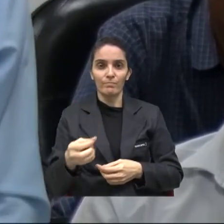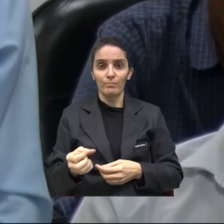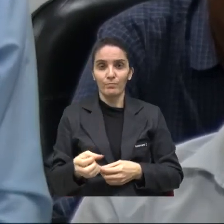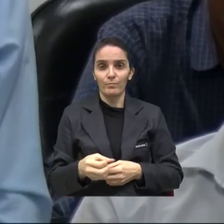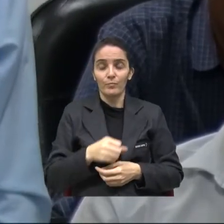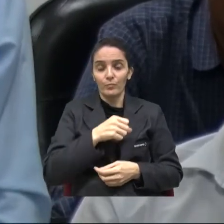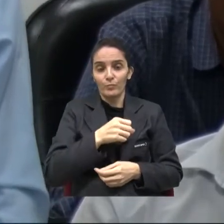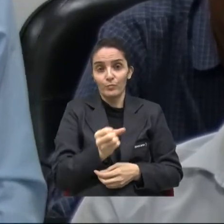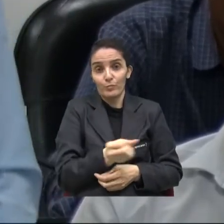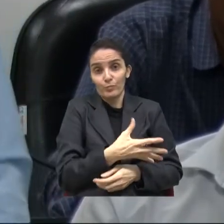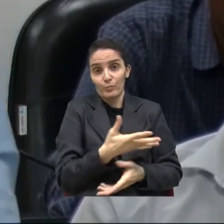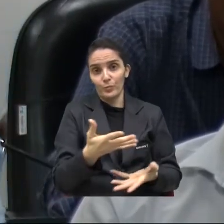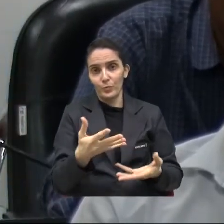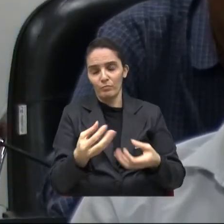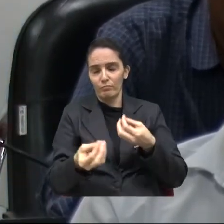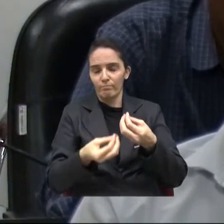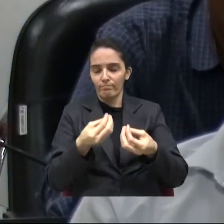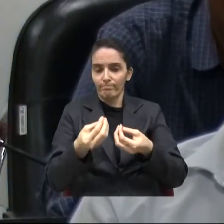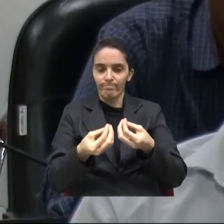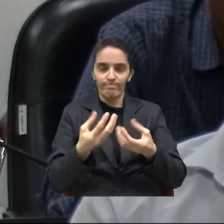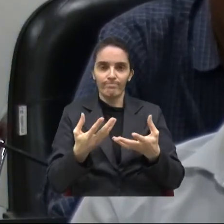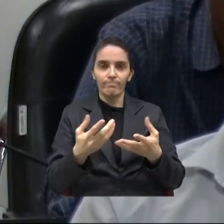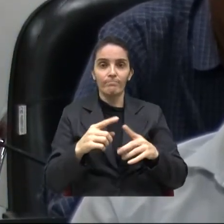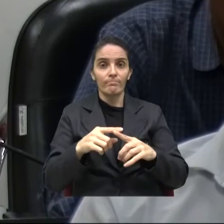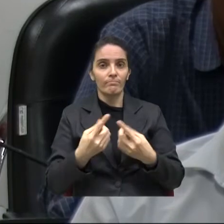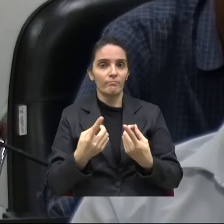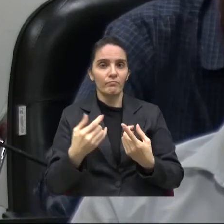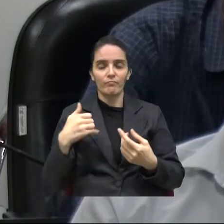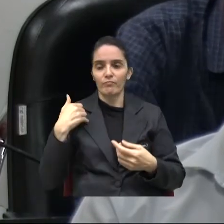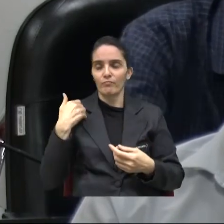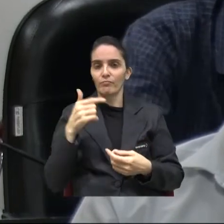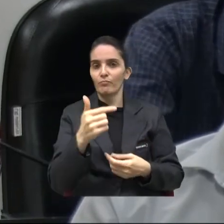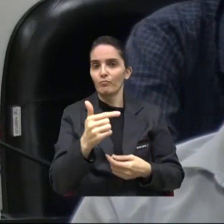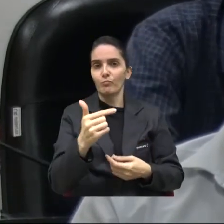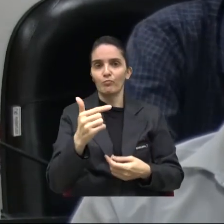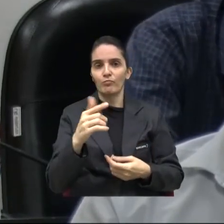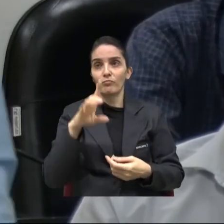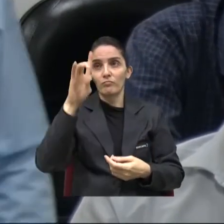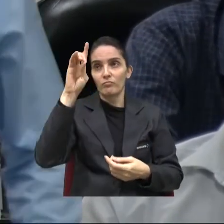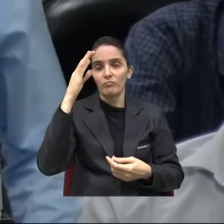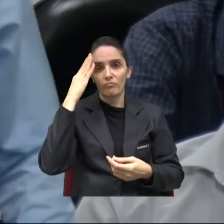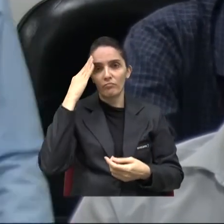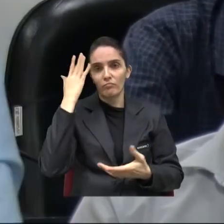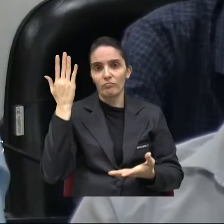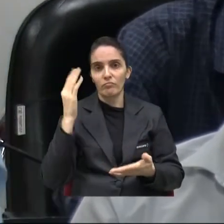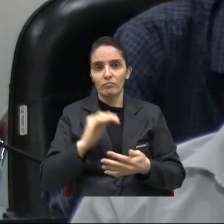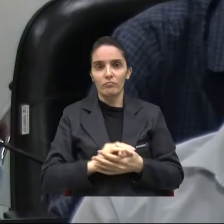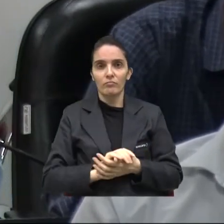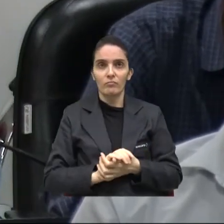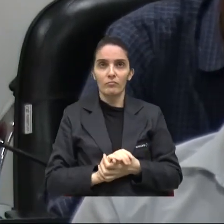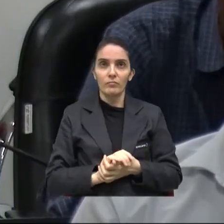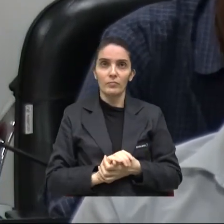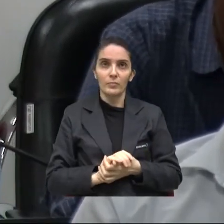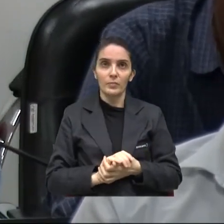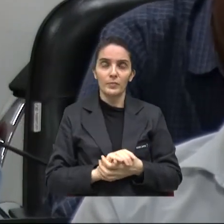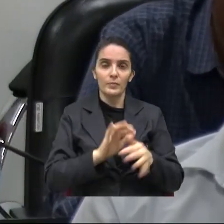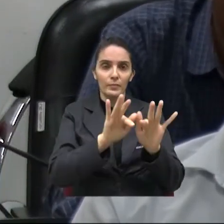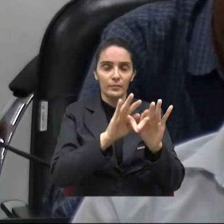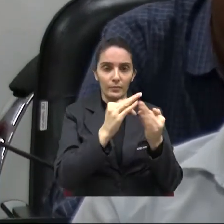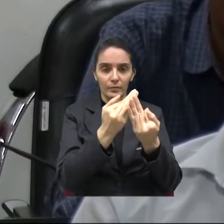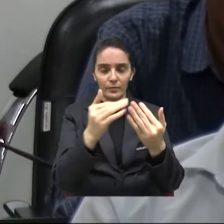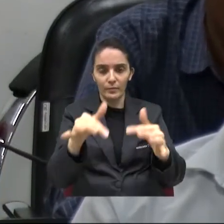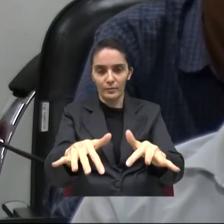idade para a morte, a pessoa pode morrer com 80, ninguém quer que ninguém parte da família.